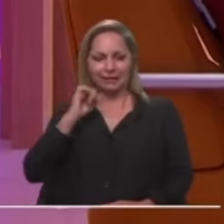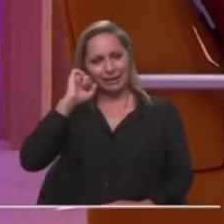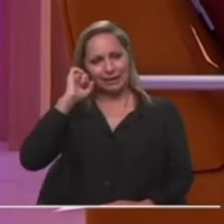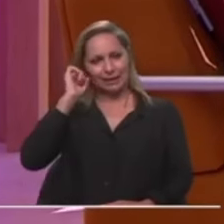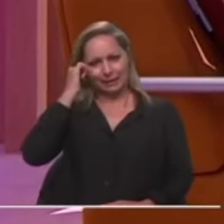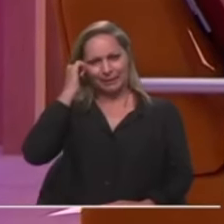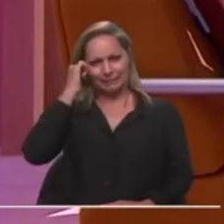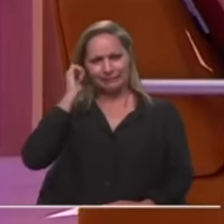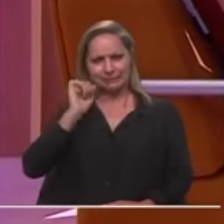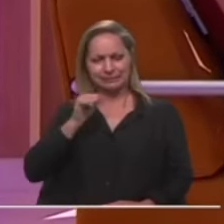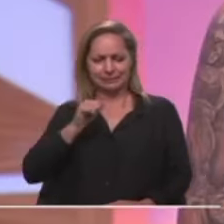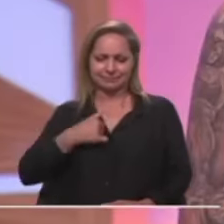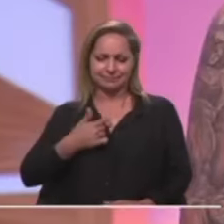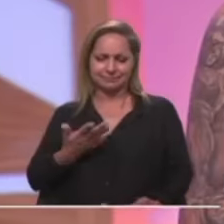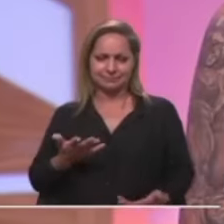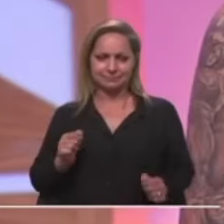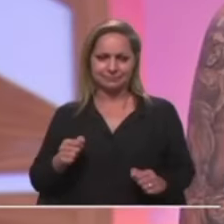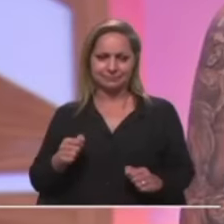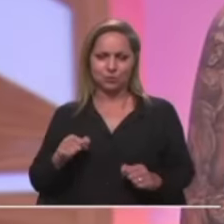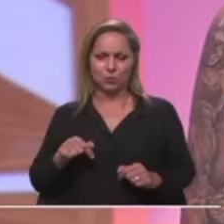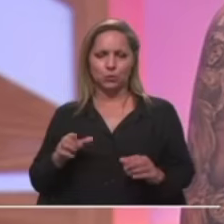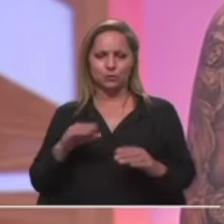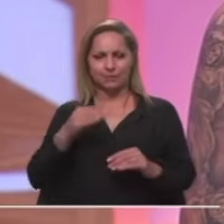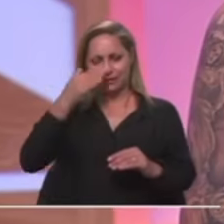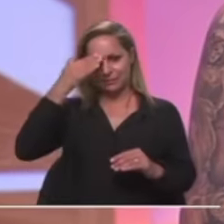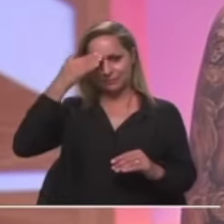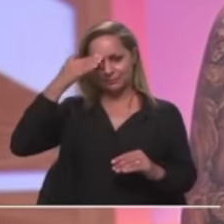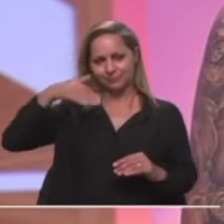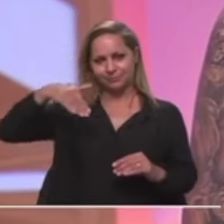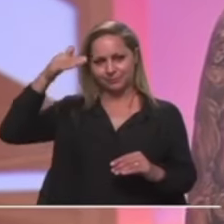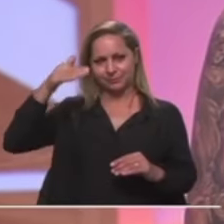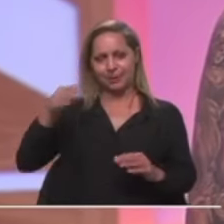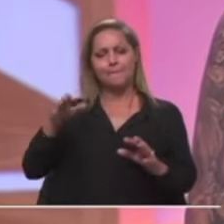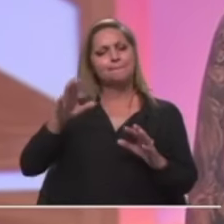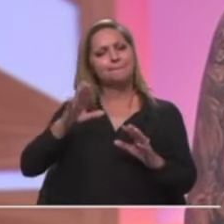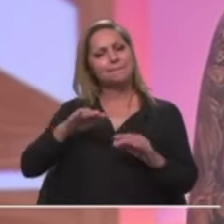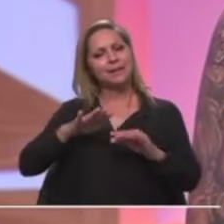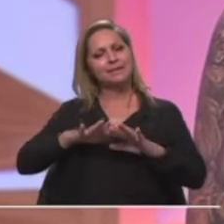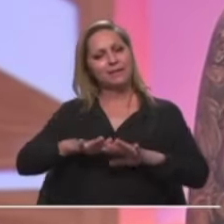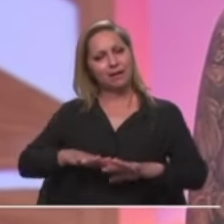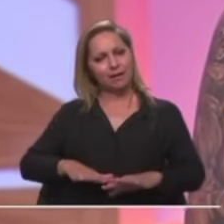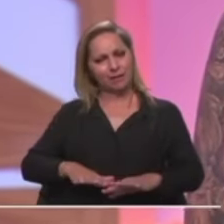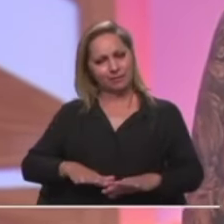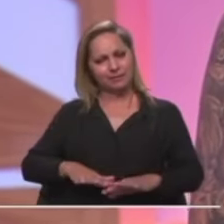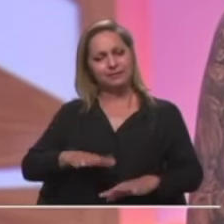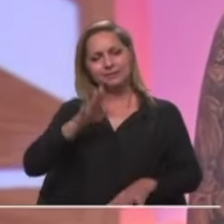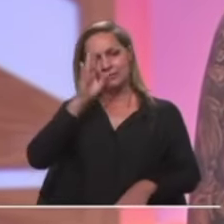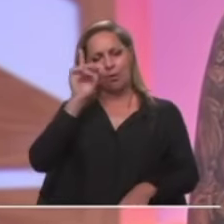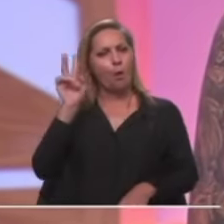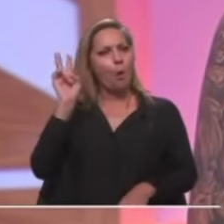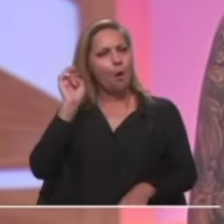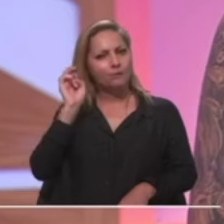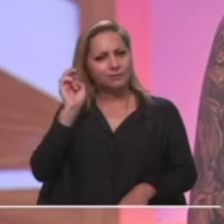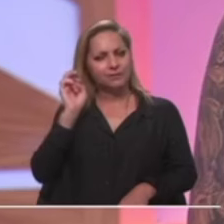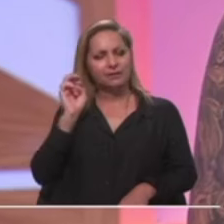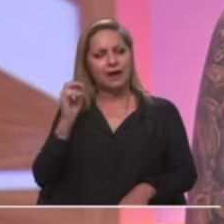coisas? Sim. Hoje teria mais maturidade, é isso? Hoje teria mais calma para saber escutar. Foi aquilo que me faltou há